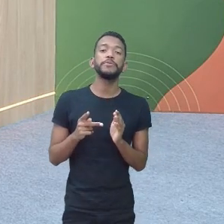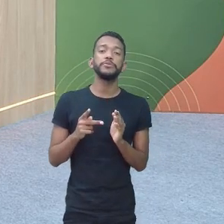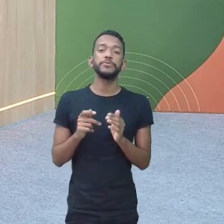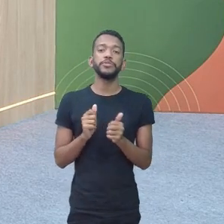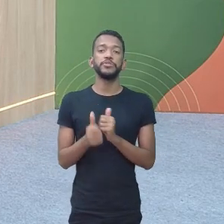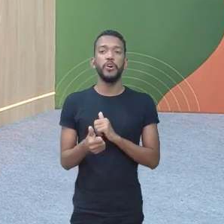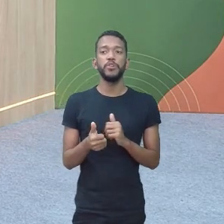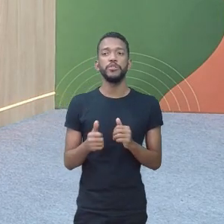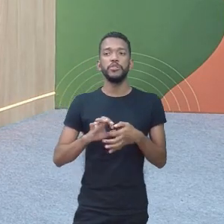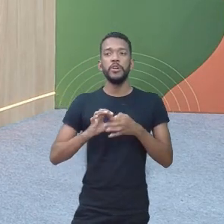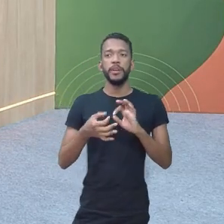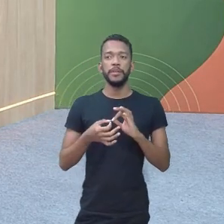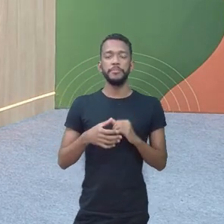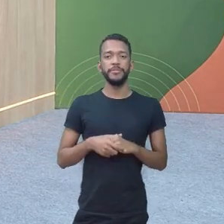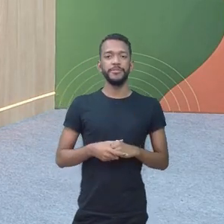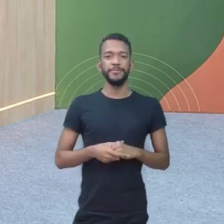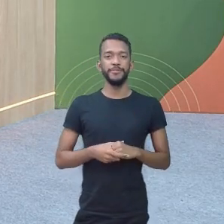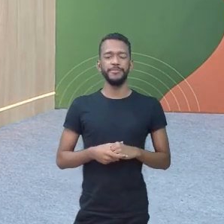né?